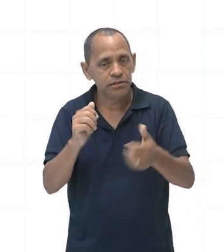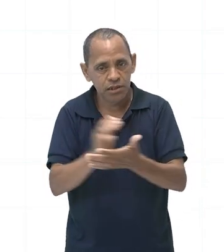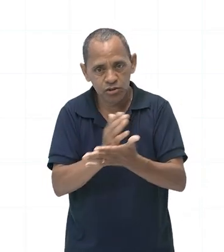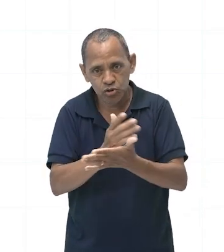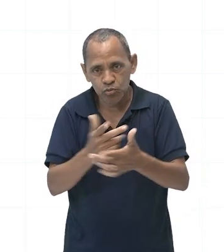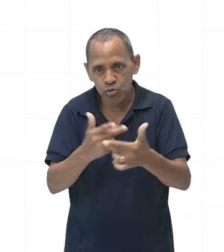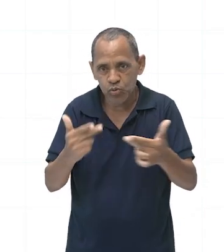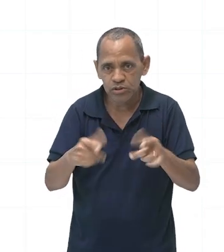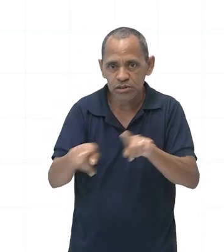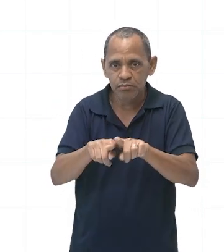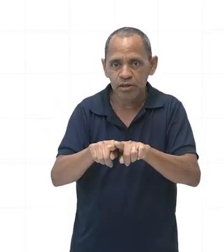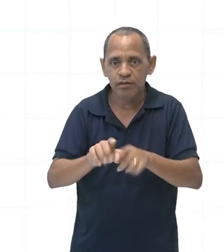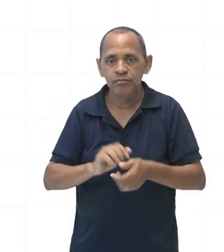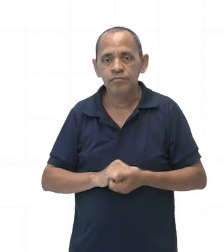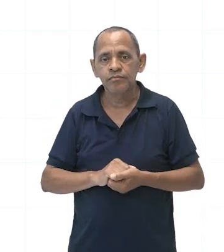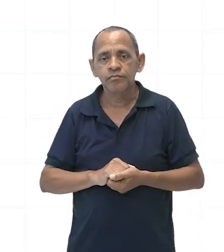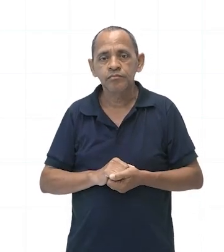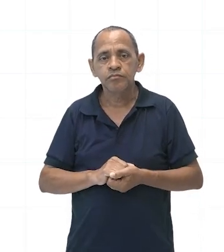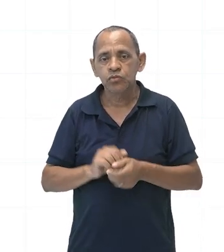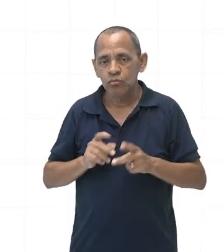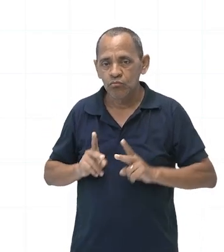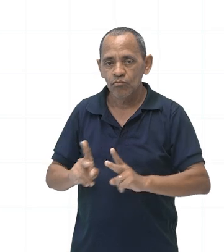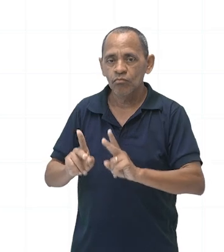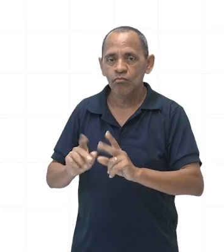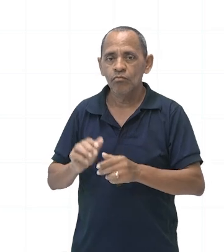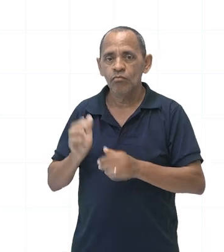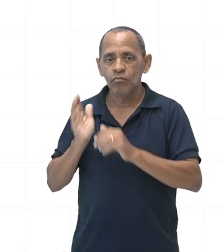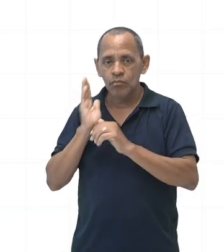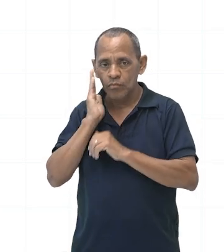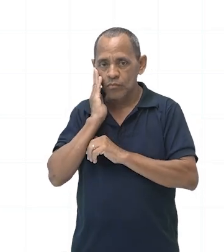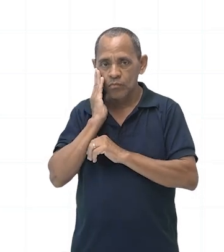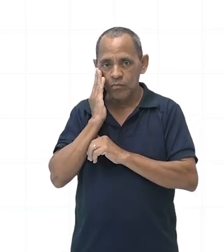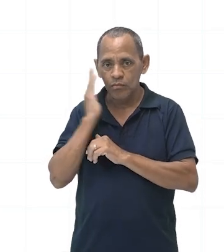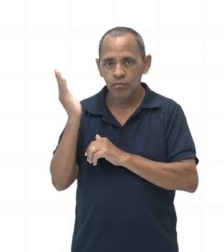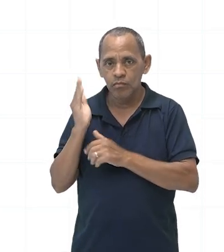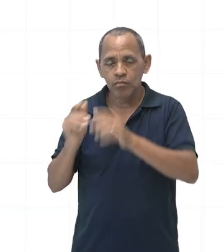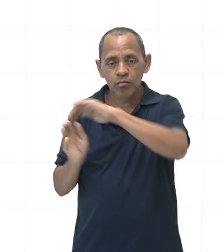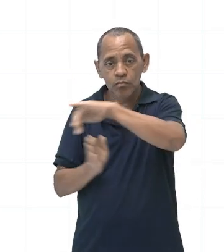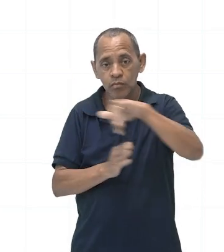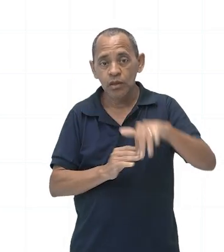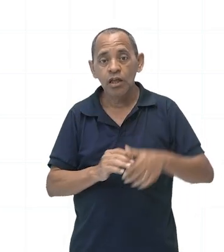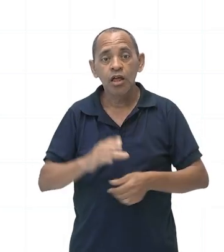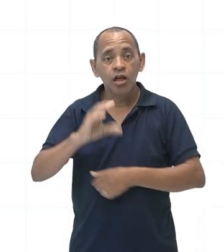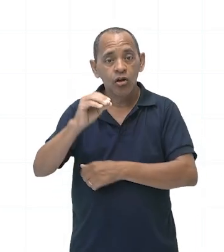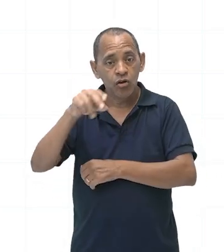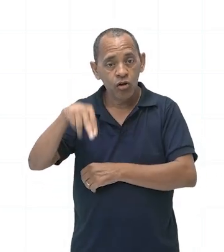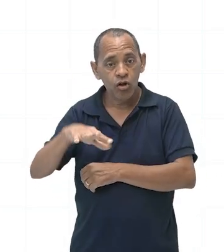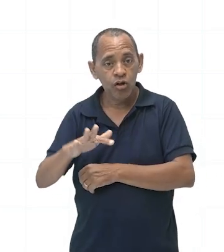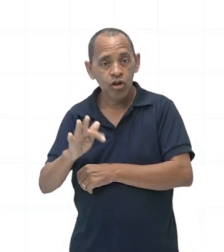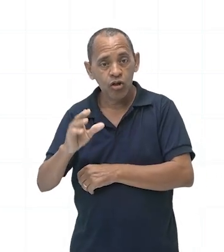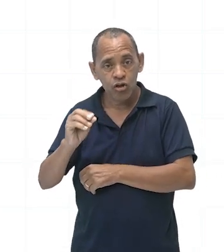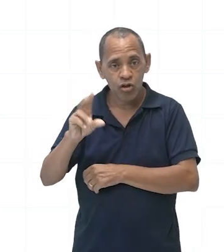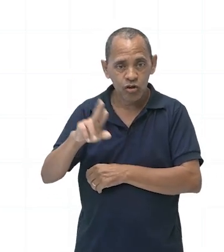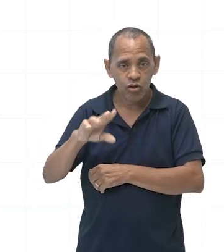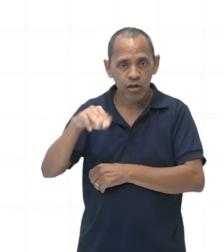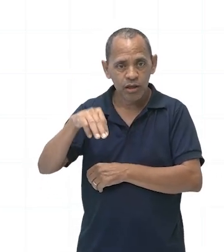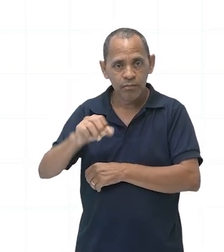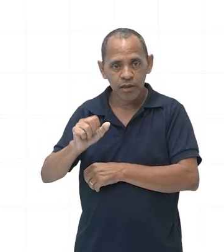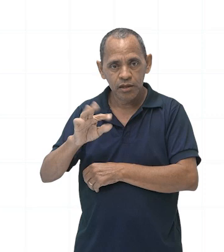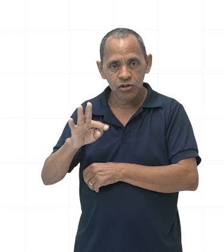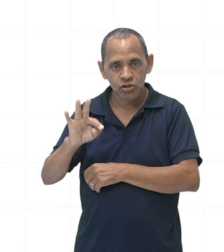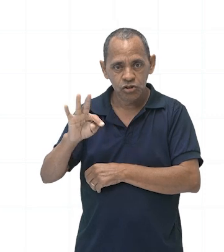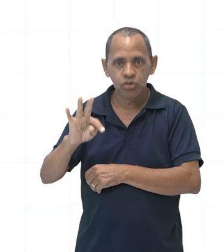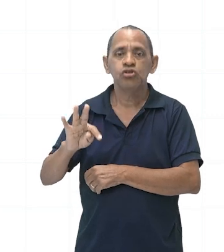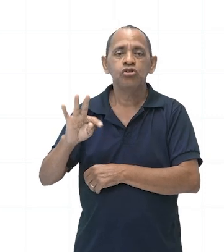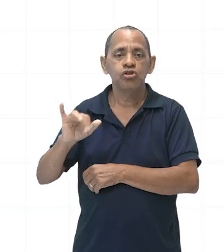nossos tipos de orações subordinadas, nós temos as conformativas. as minhas conjunções conformativas que vão